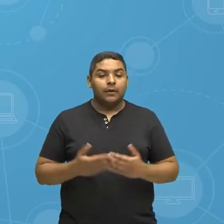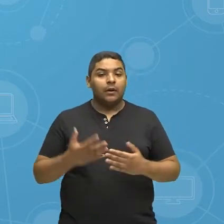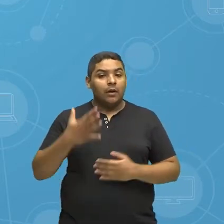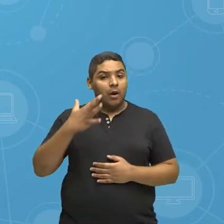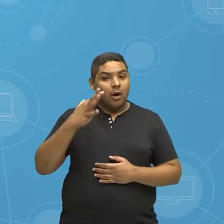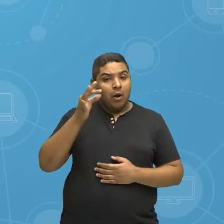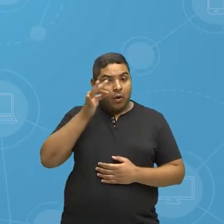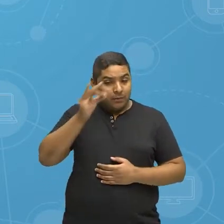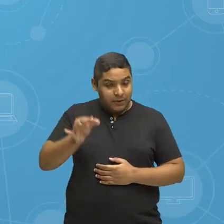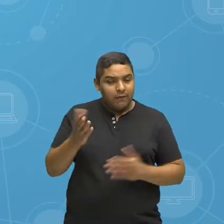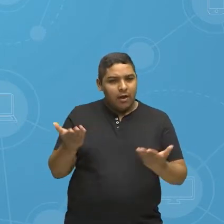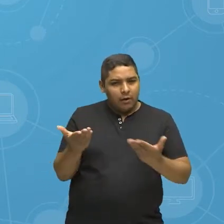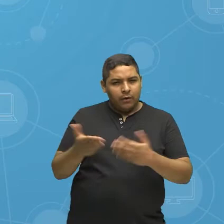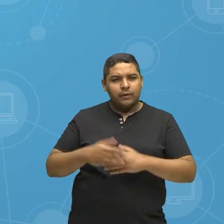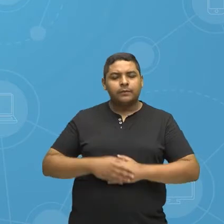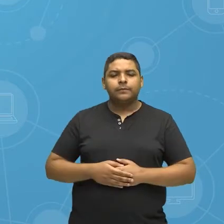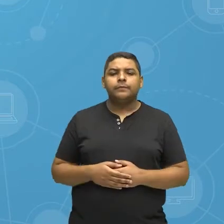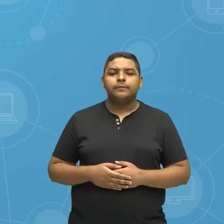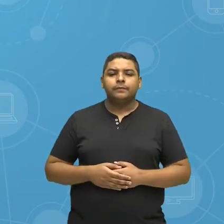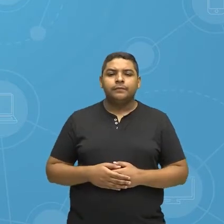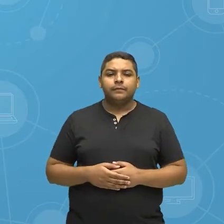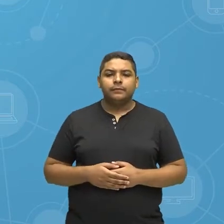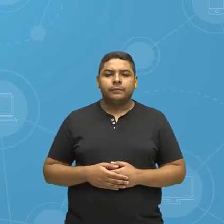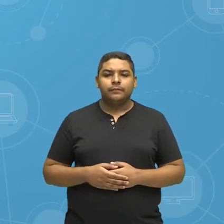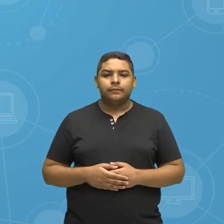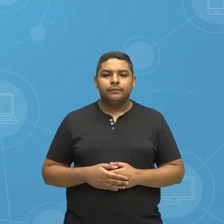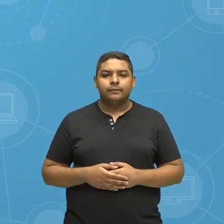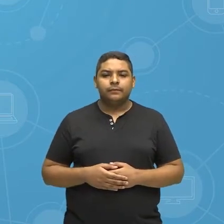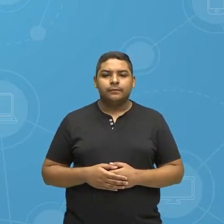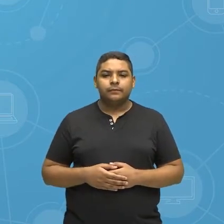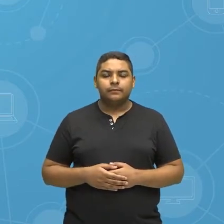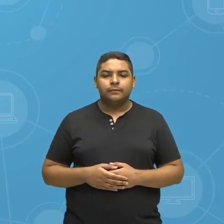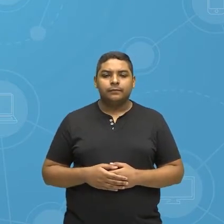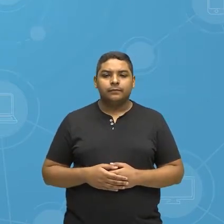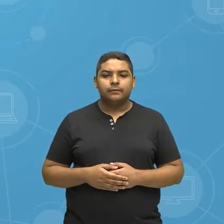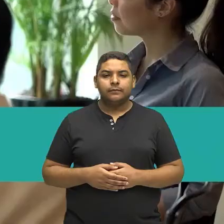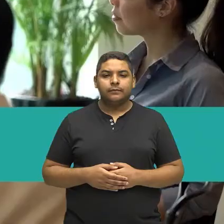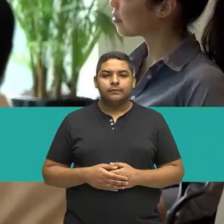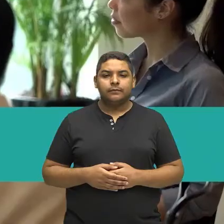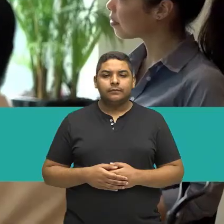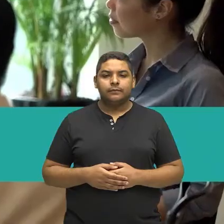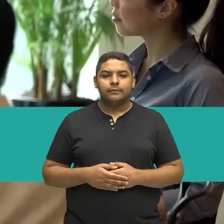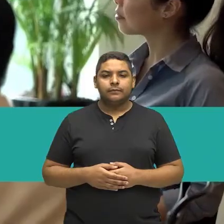Vamos rever aí as frases do vídeo, no caso os verbos. Acompanhem.